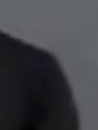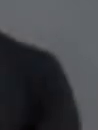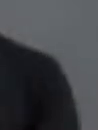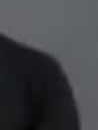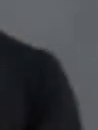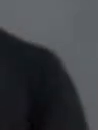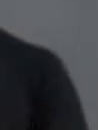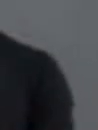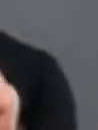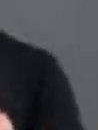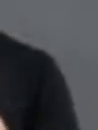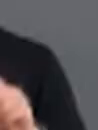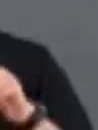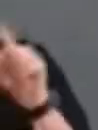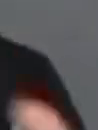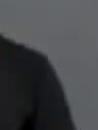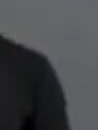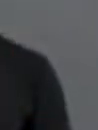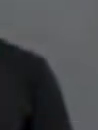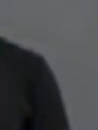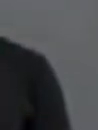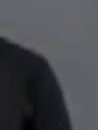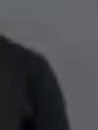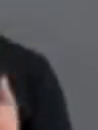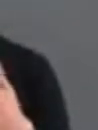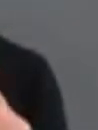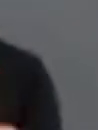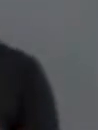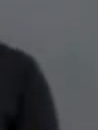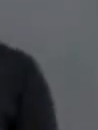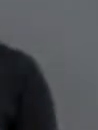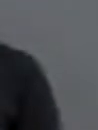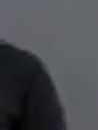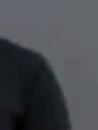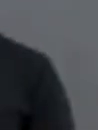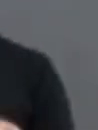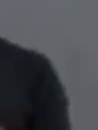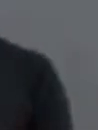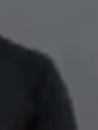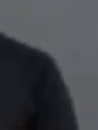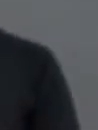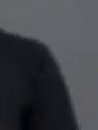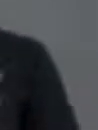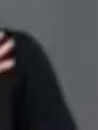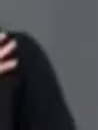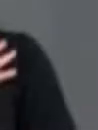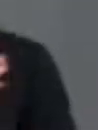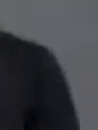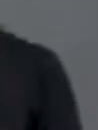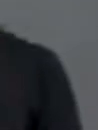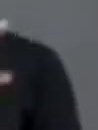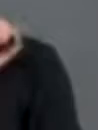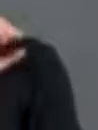o poder. E assim se reuniram generais, coronéis,